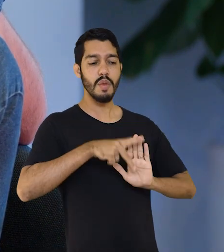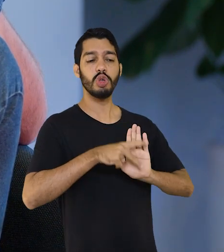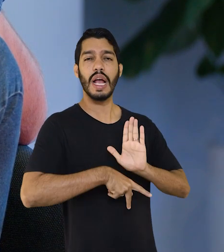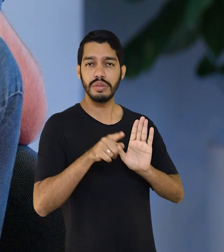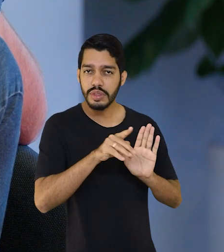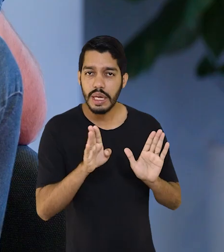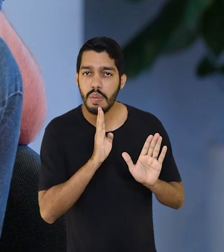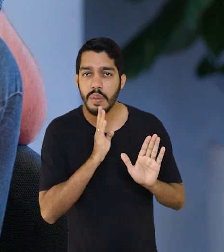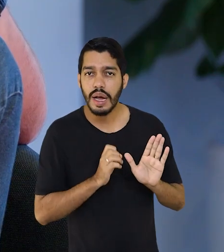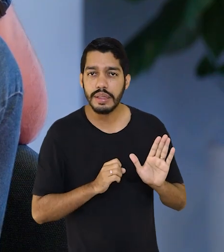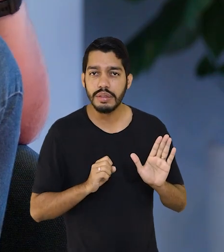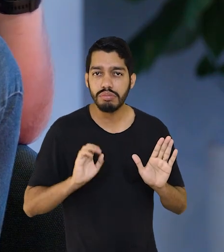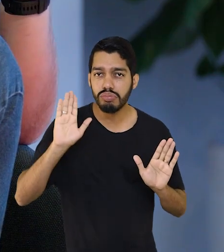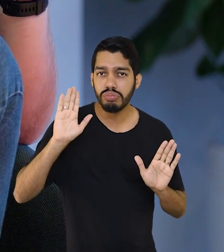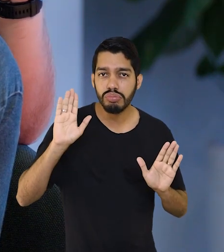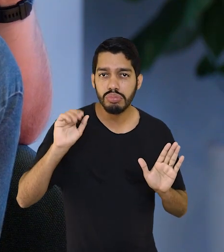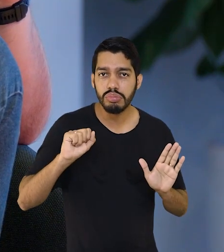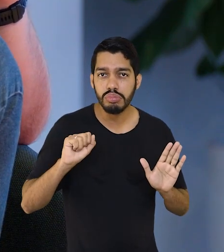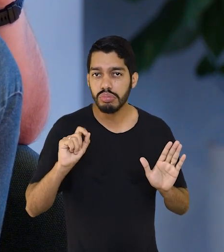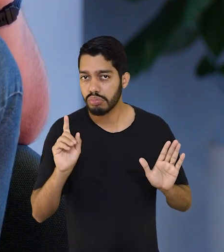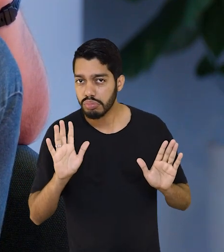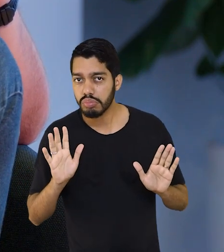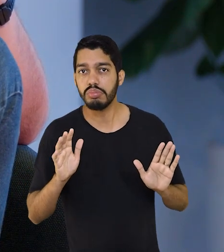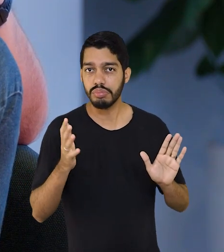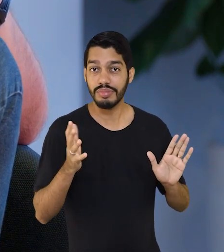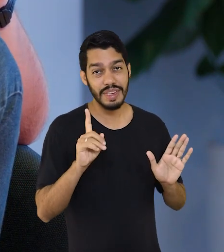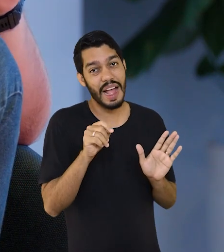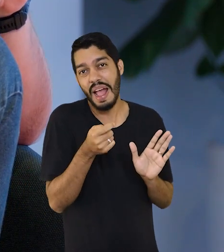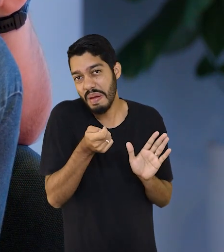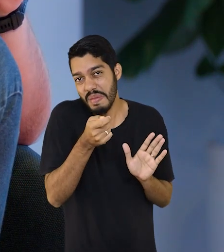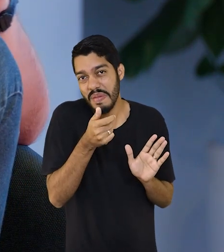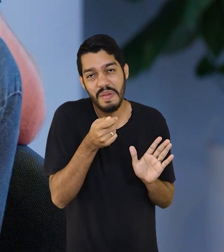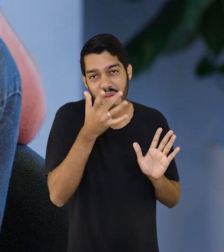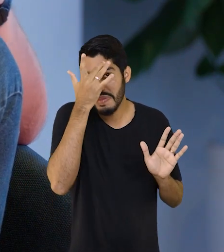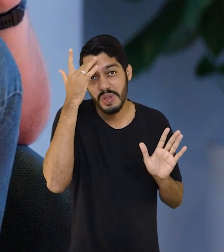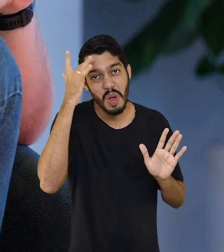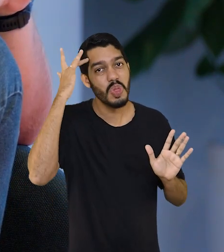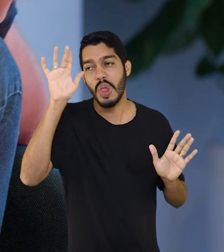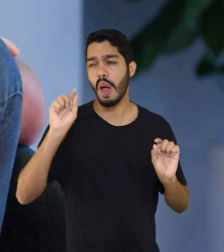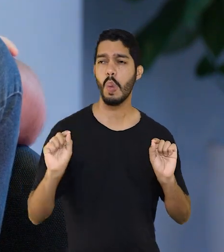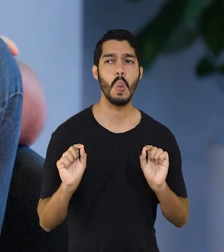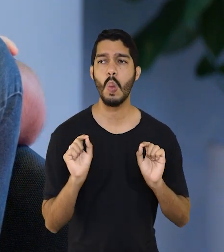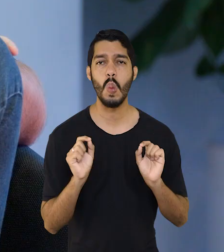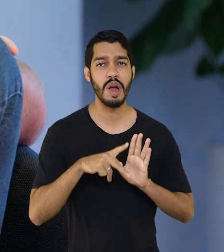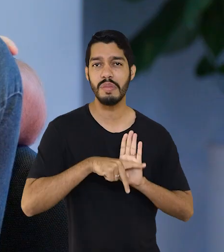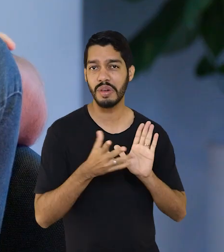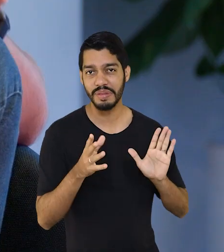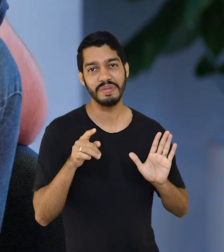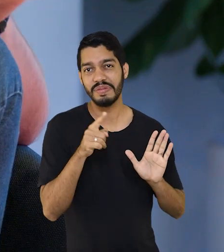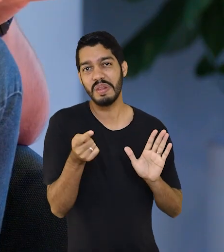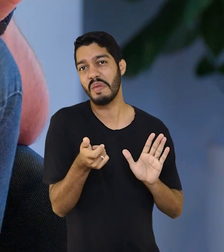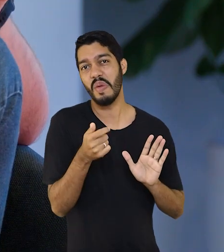mão. Então é isso aí, a Winning é um segredo das grandes empresas.